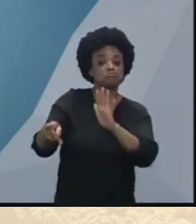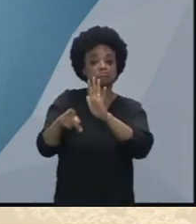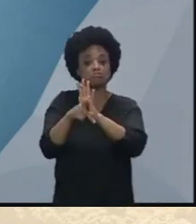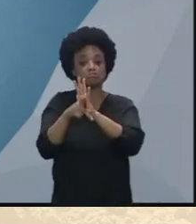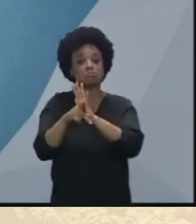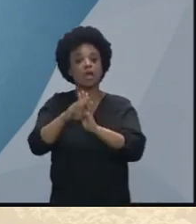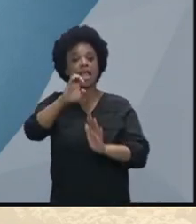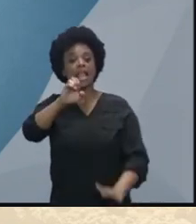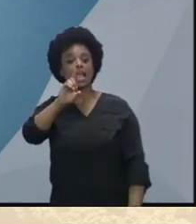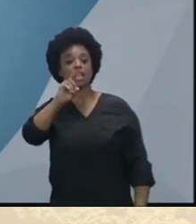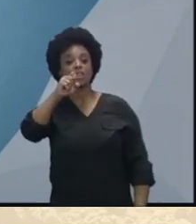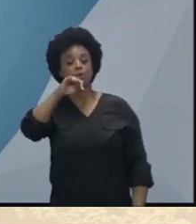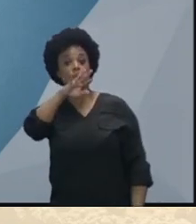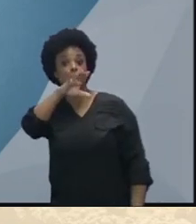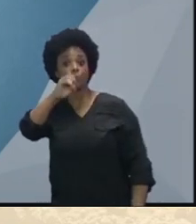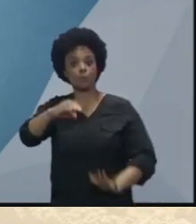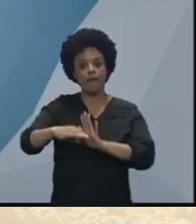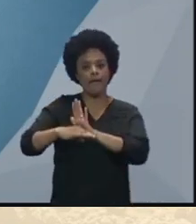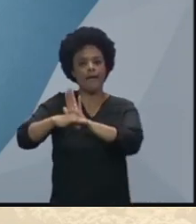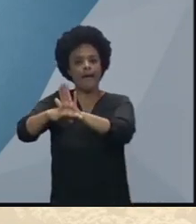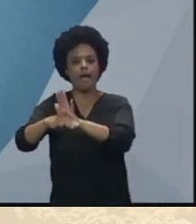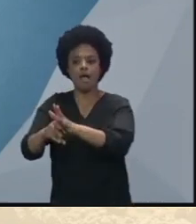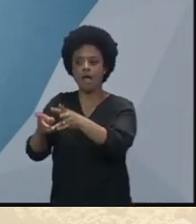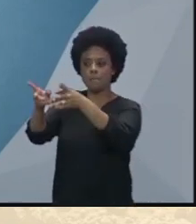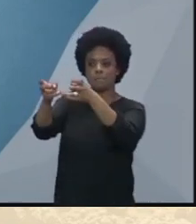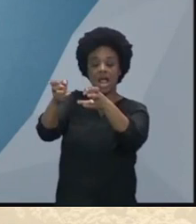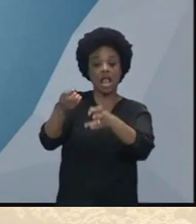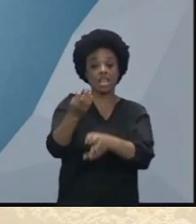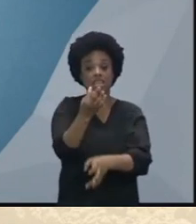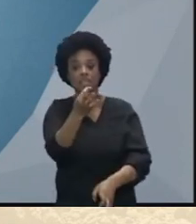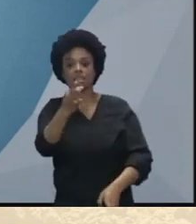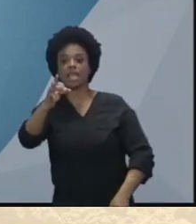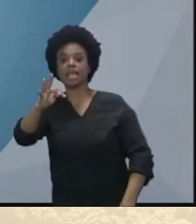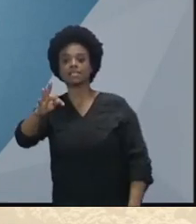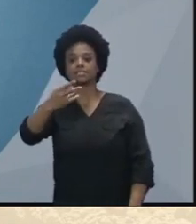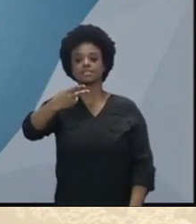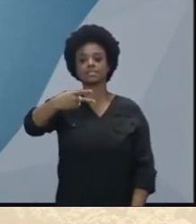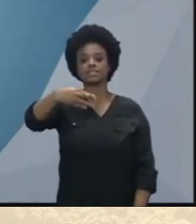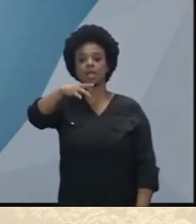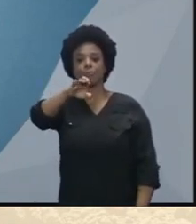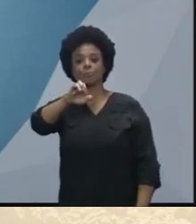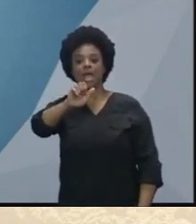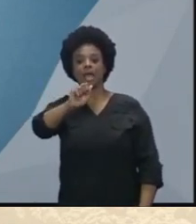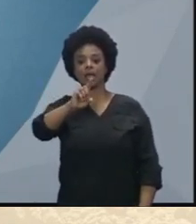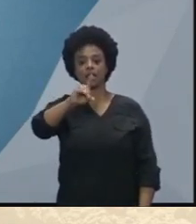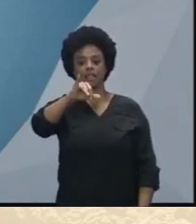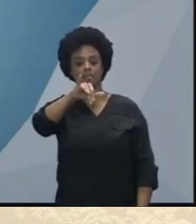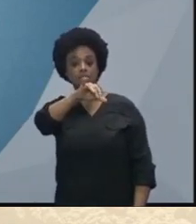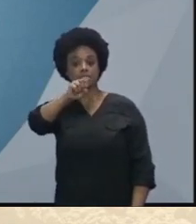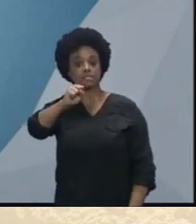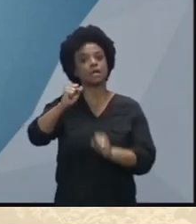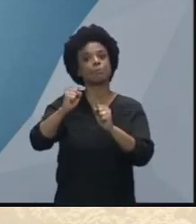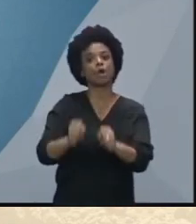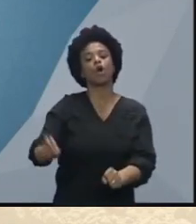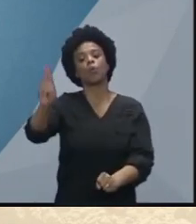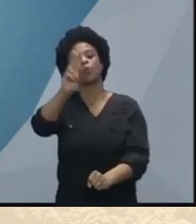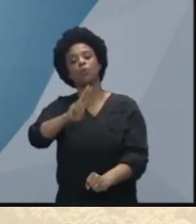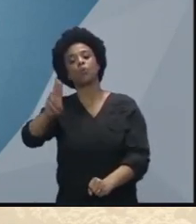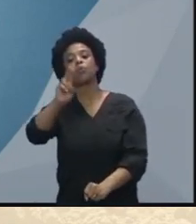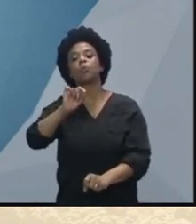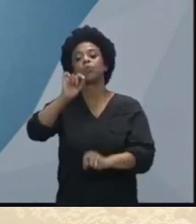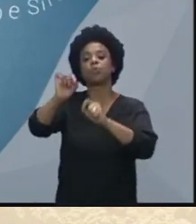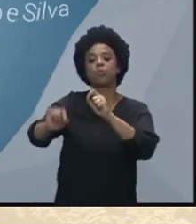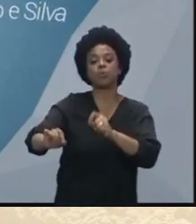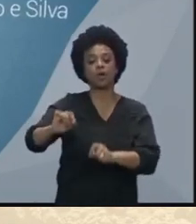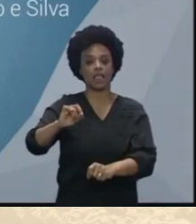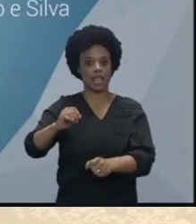O ensaio edométrico auxilia na identificação da tensão de pré-adensamento, que pode ser obtida de duas formas, pelo método de Casagrande